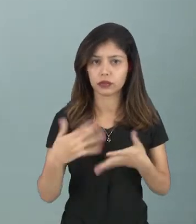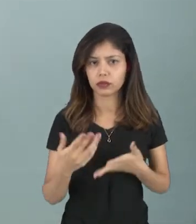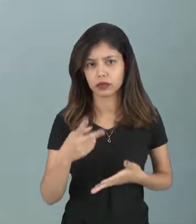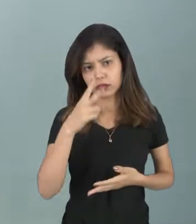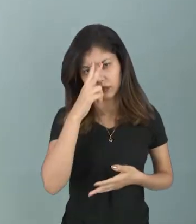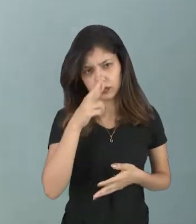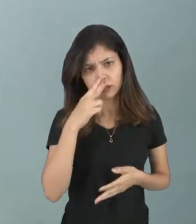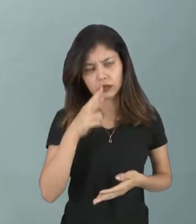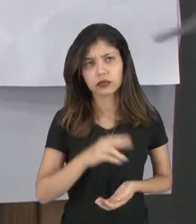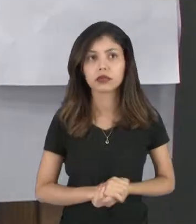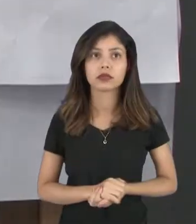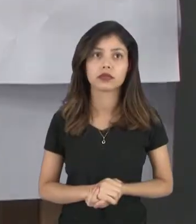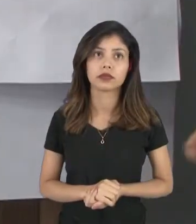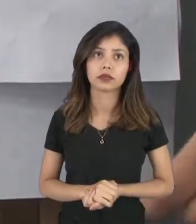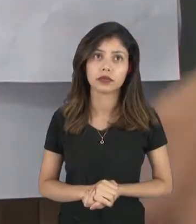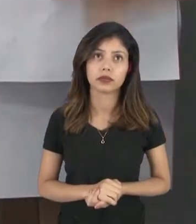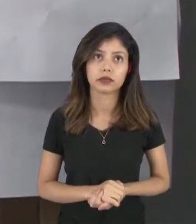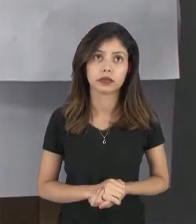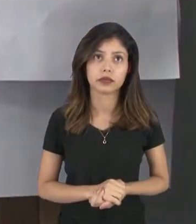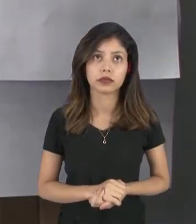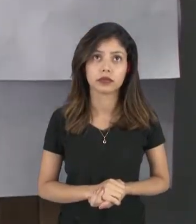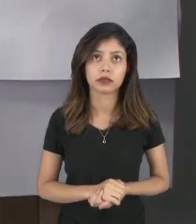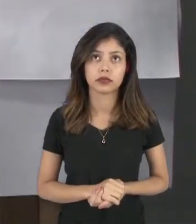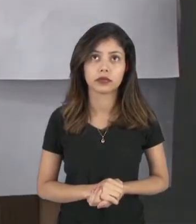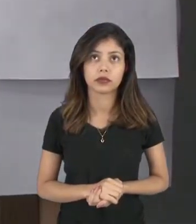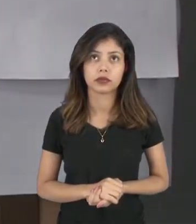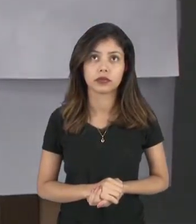ouvir aí na leitura?